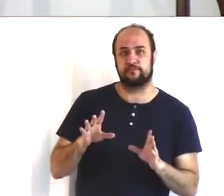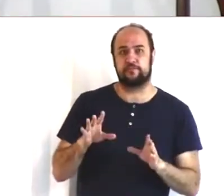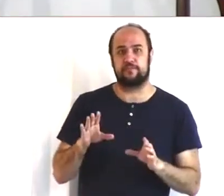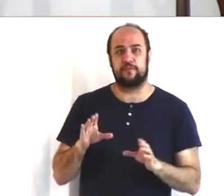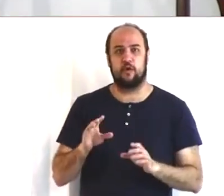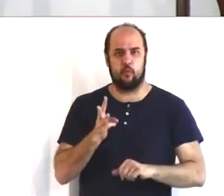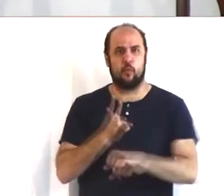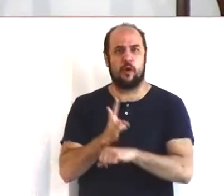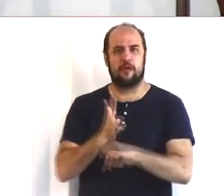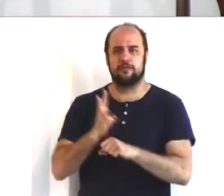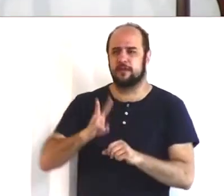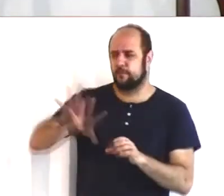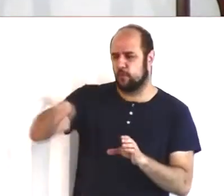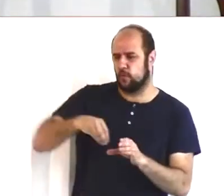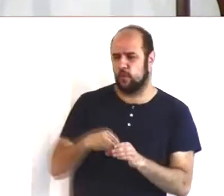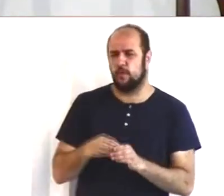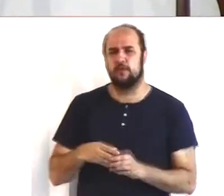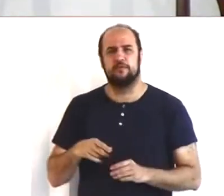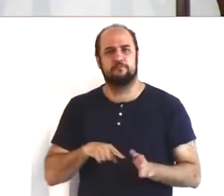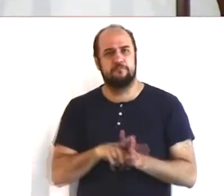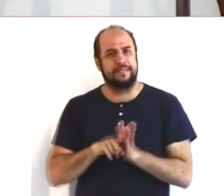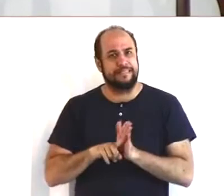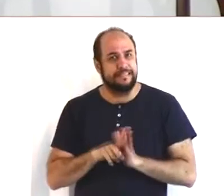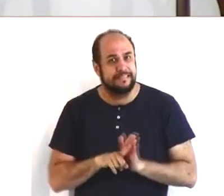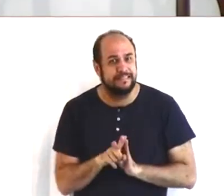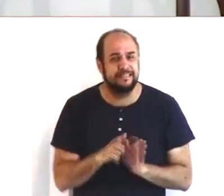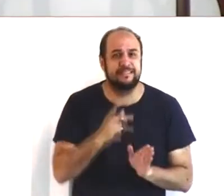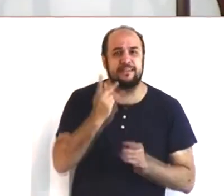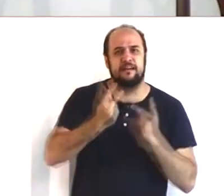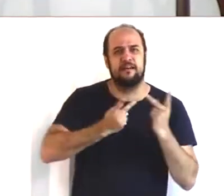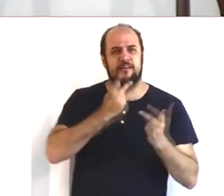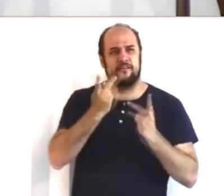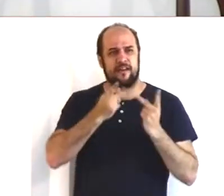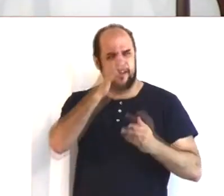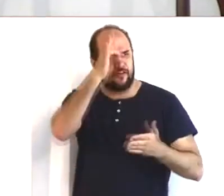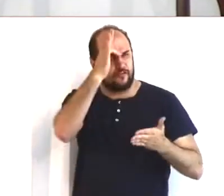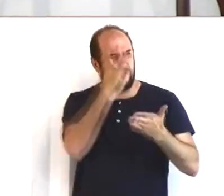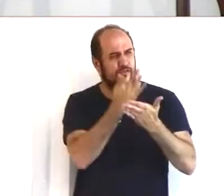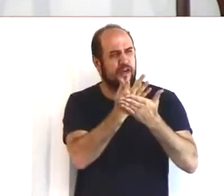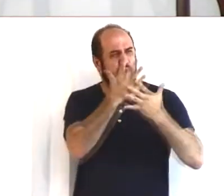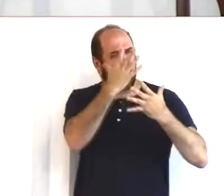sínodo, que pesquisas já apontam para um esfriamento na fé